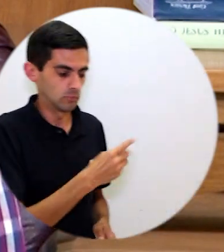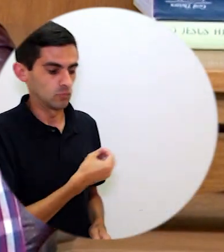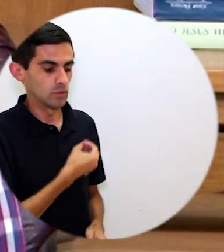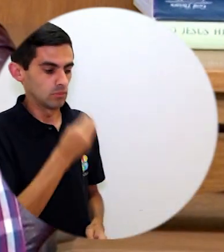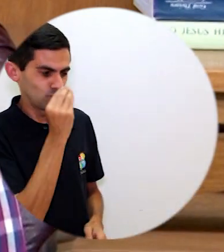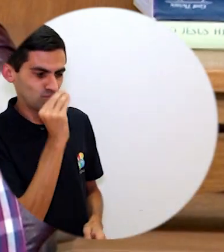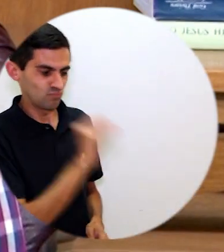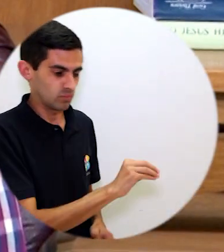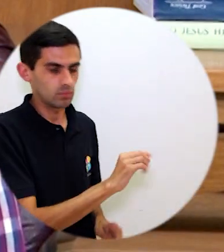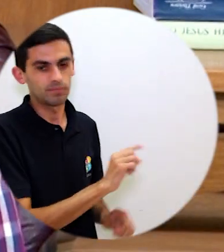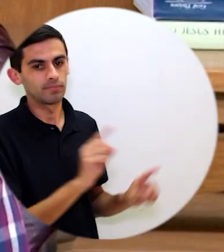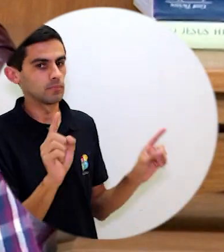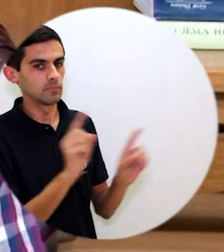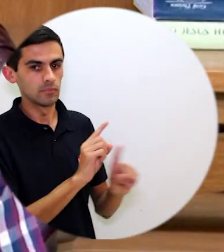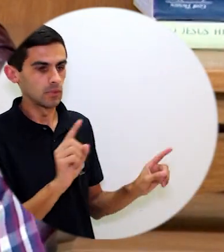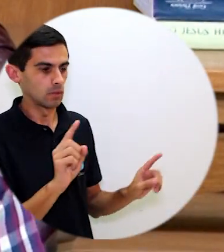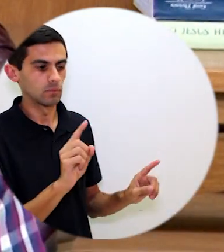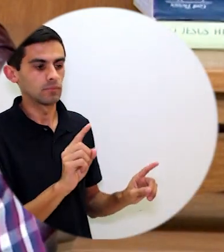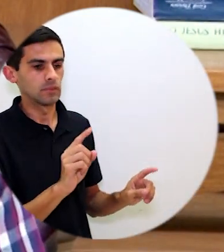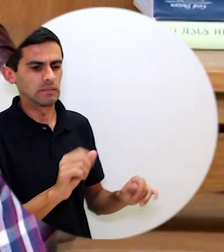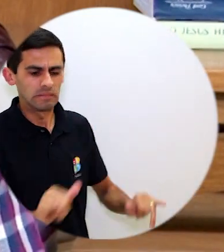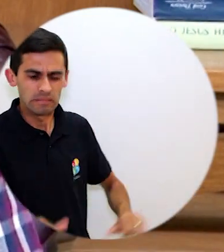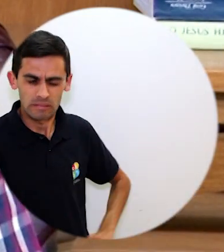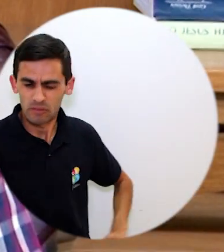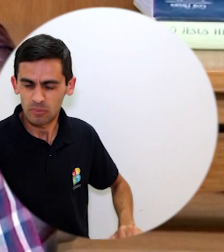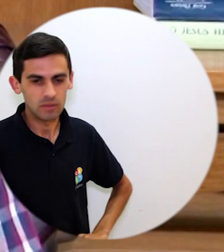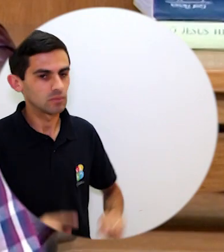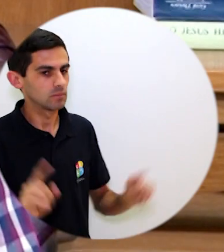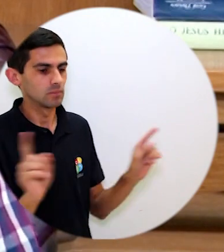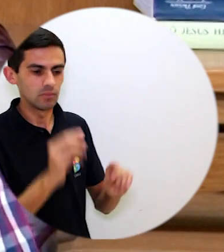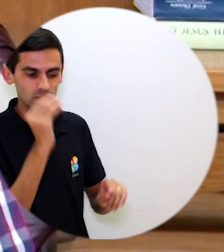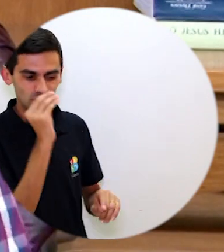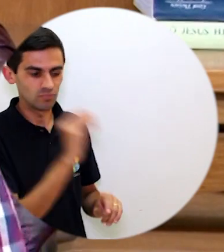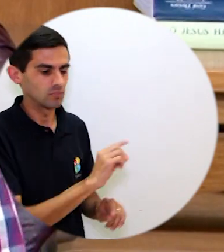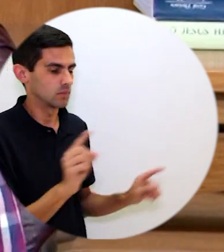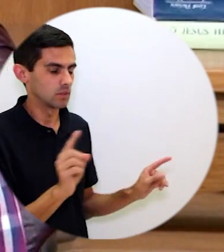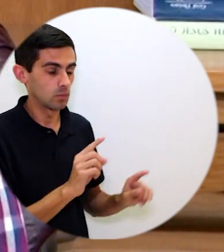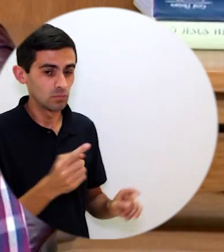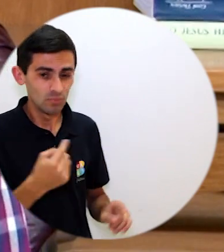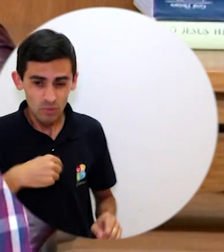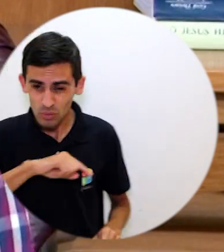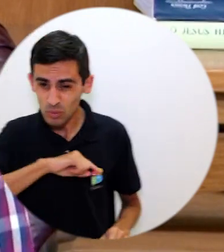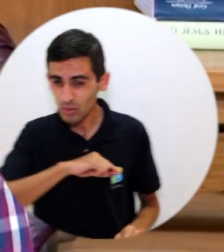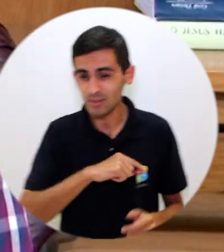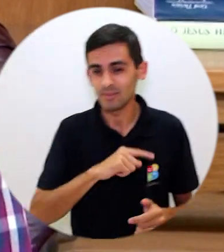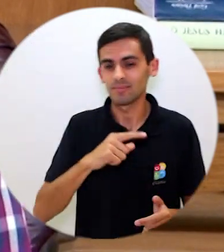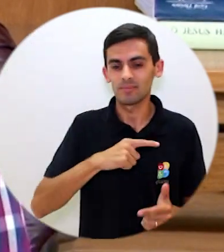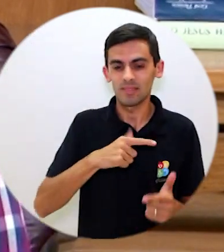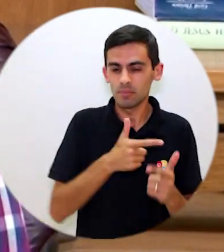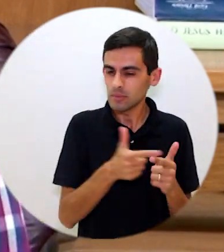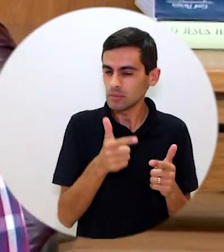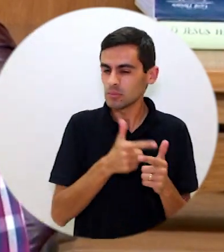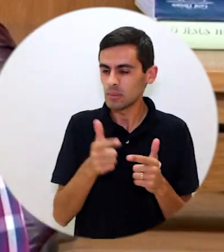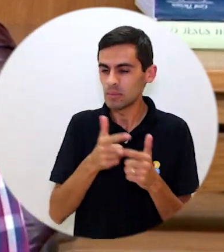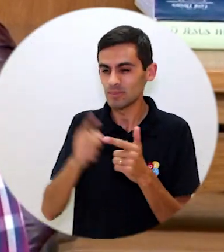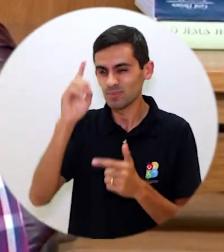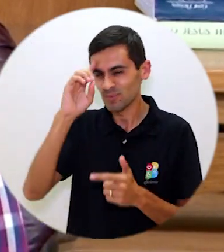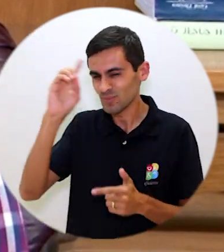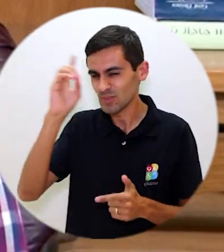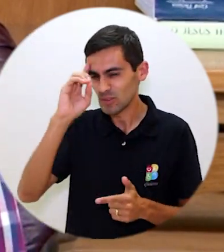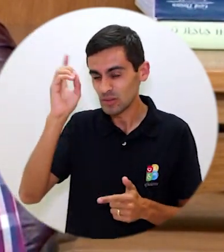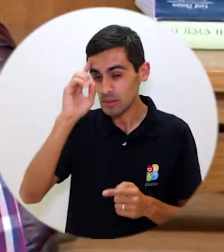para você e não ignorará a sua dor a sua tempestade todos nós passamos por